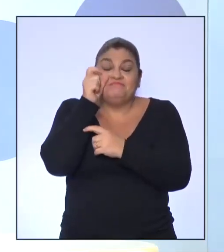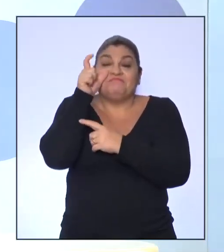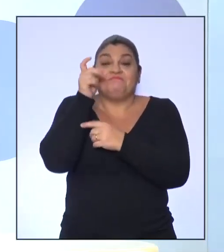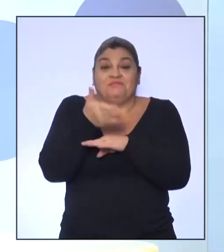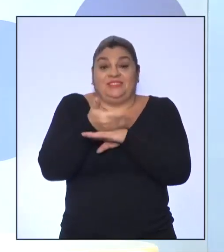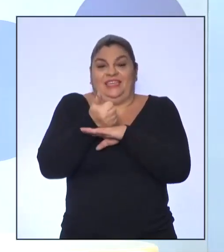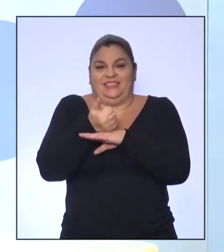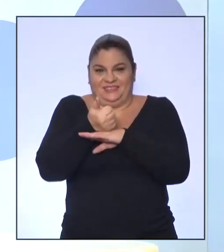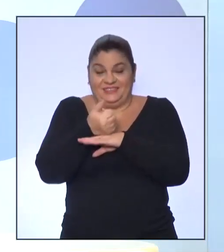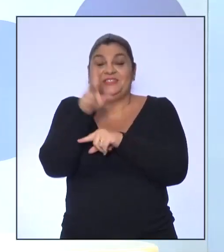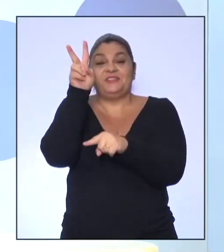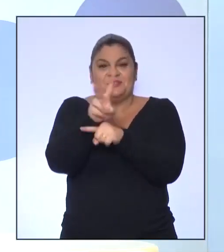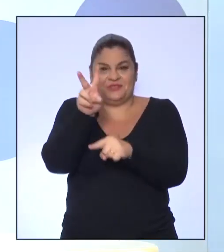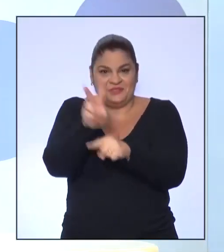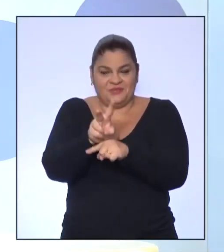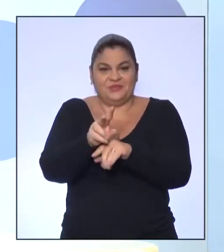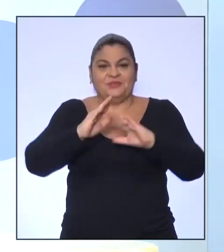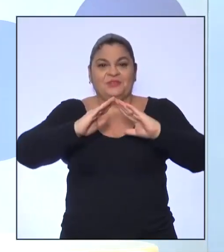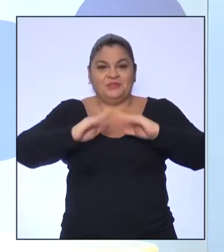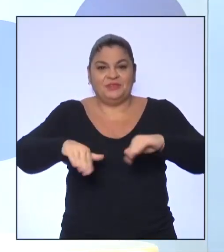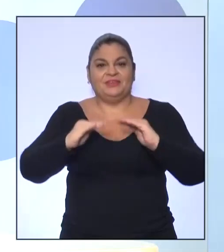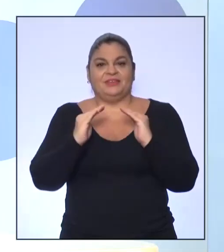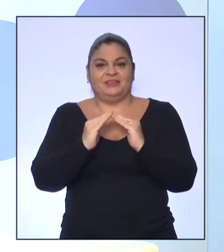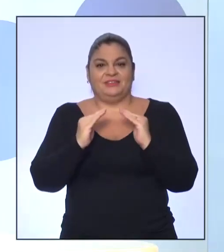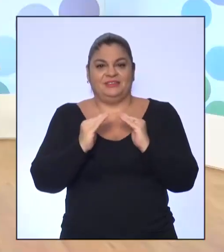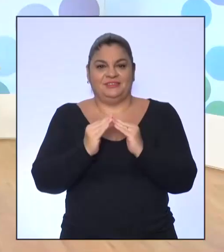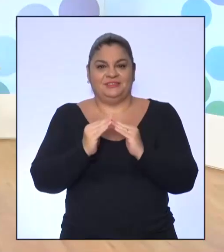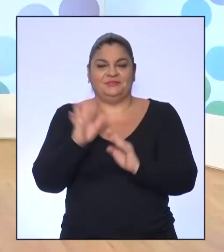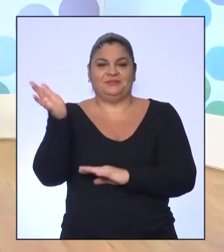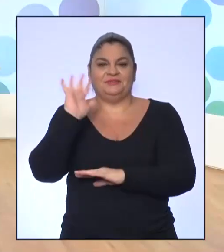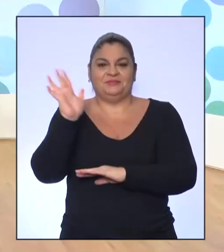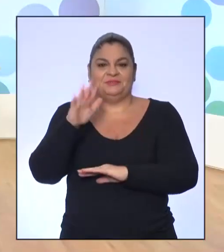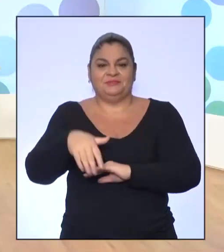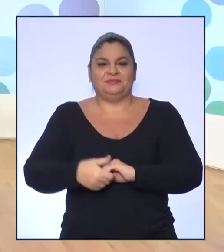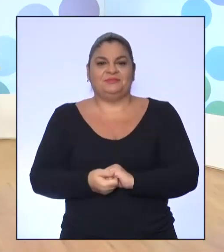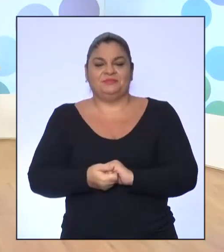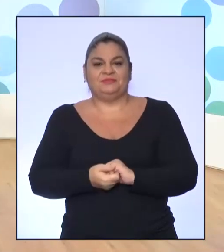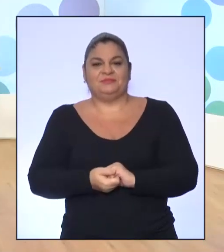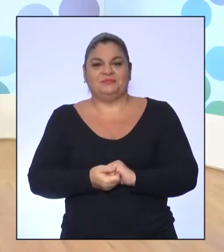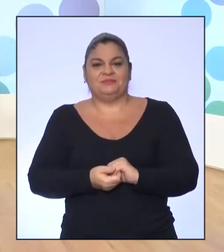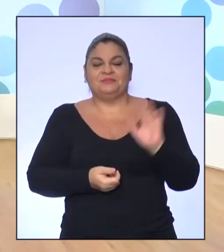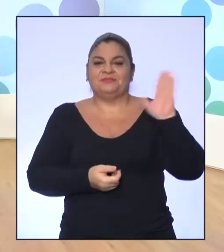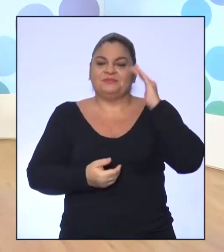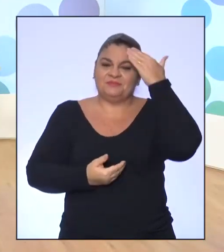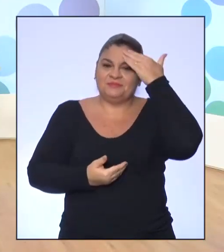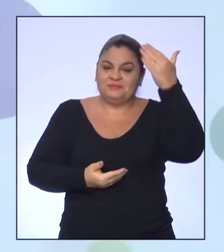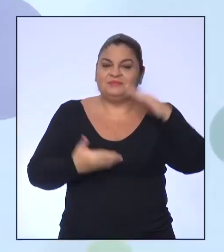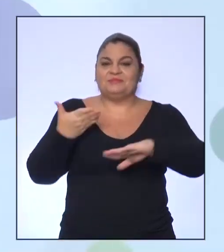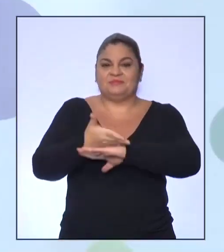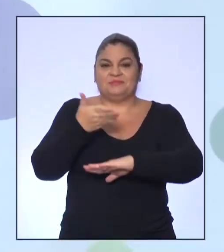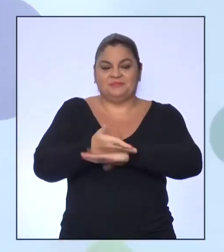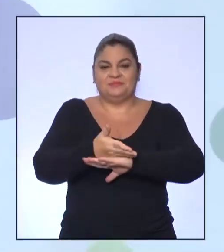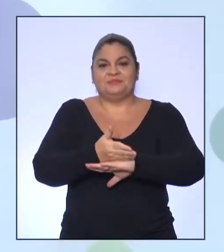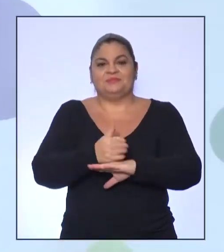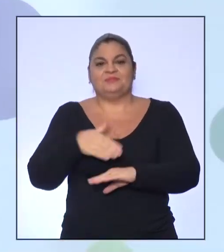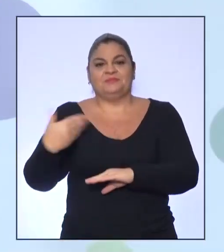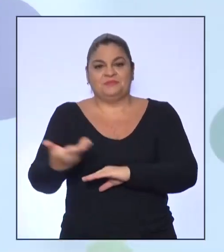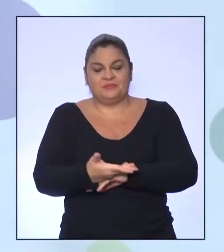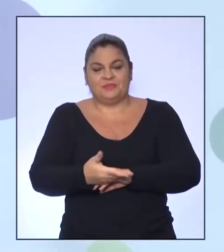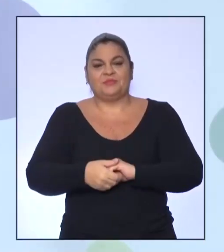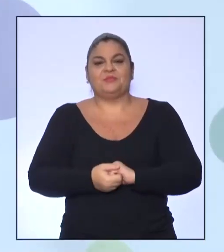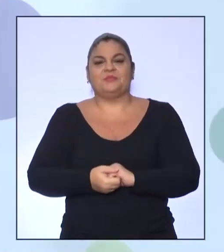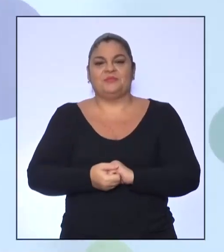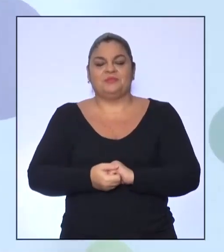cedo. Se cuidem, fiquem em casa e até a próxima. Até a próxima, gente. Muito obrigada pela participação de todos. Espero que